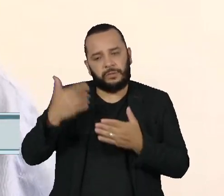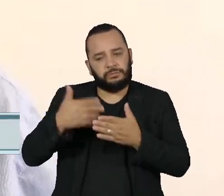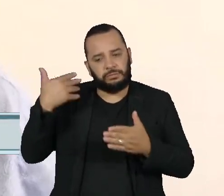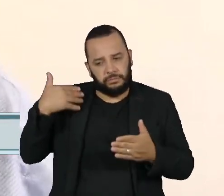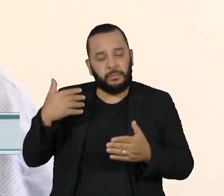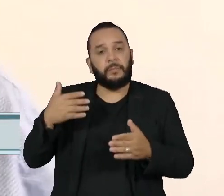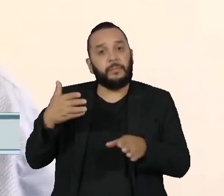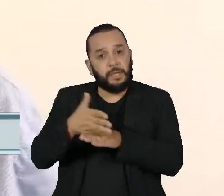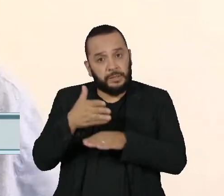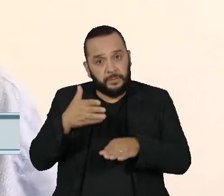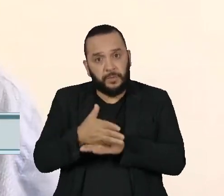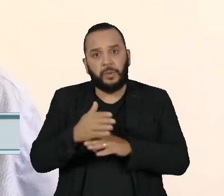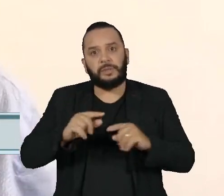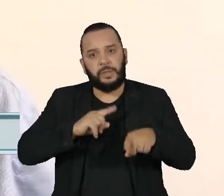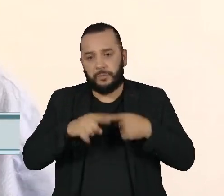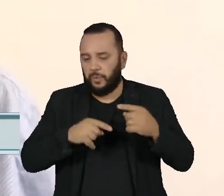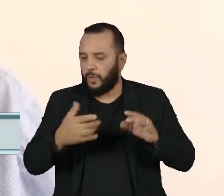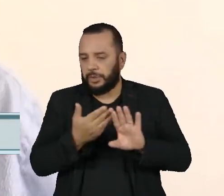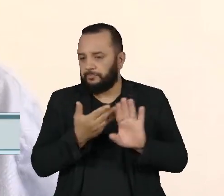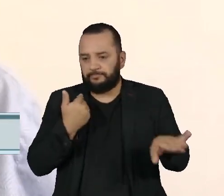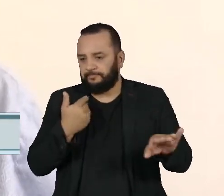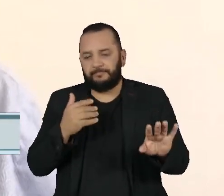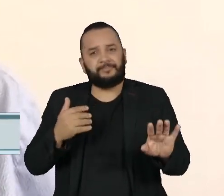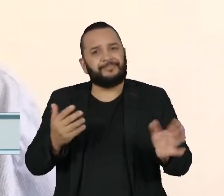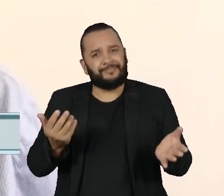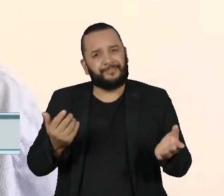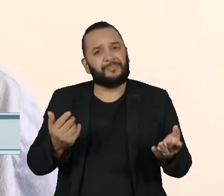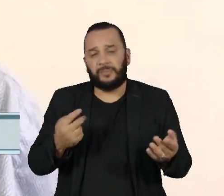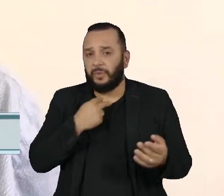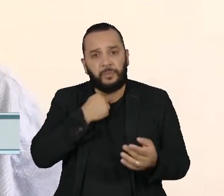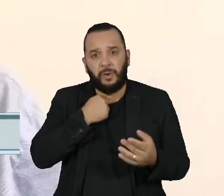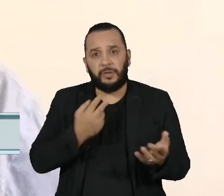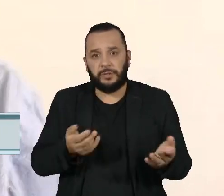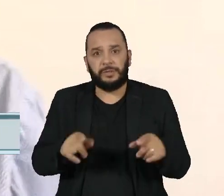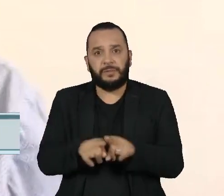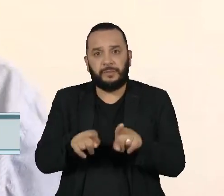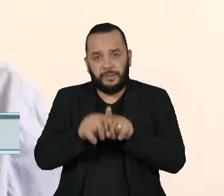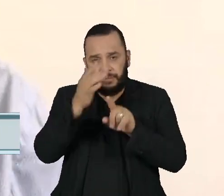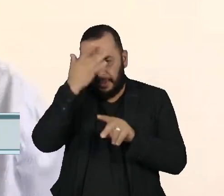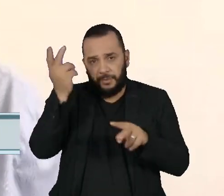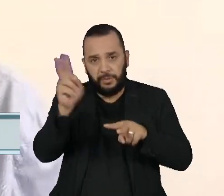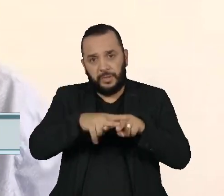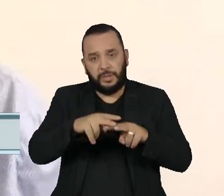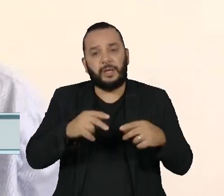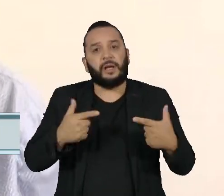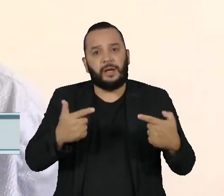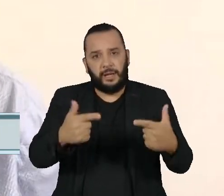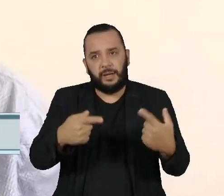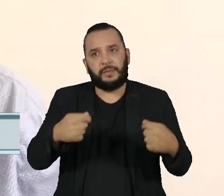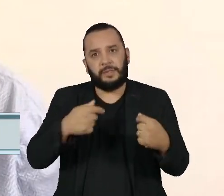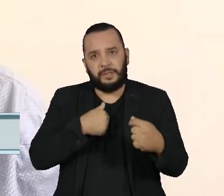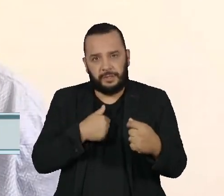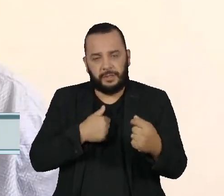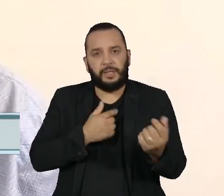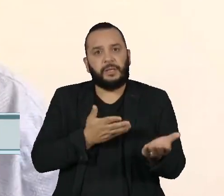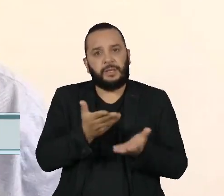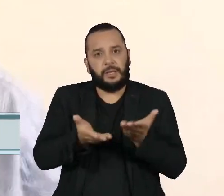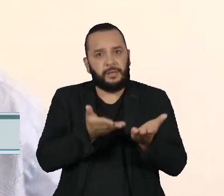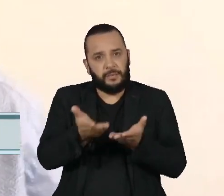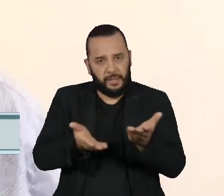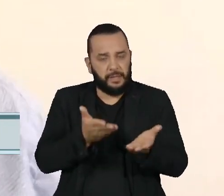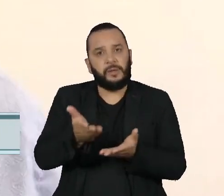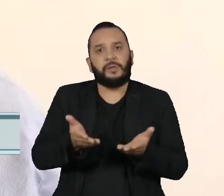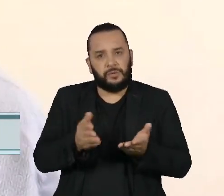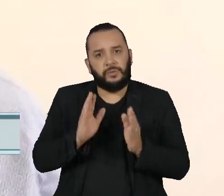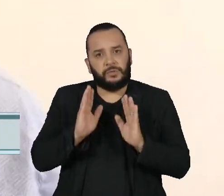feridos, enfermos e também os náufragos. Os prisioneiros de guerra também merecem um tratamento especial.